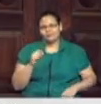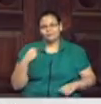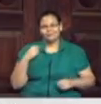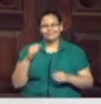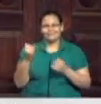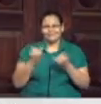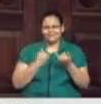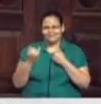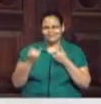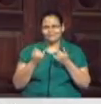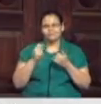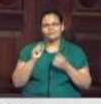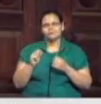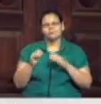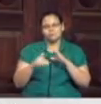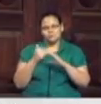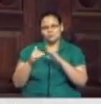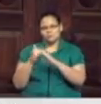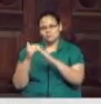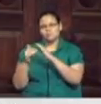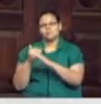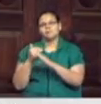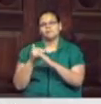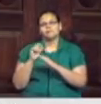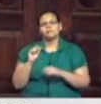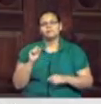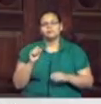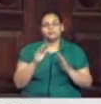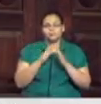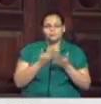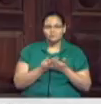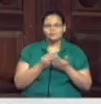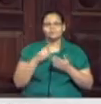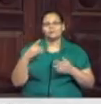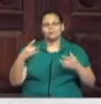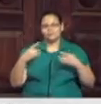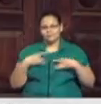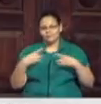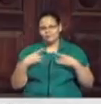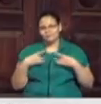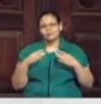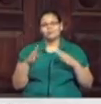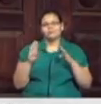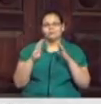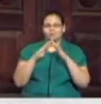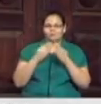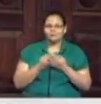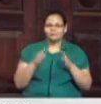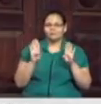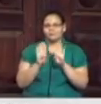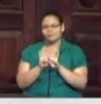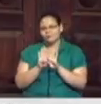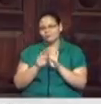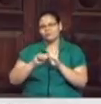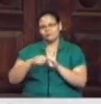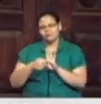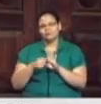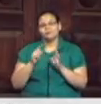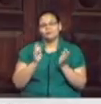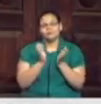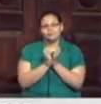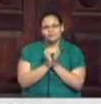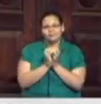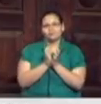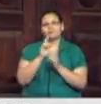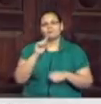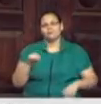sobre escolas que temem por seu fechamento, que temem pelo fechamento de turnos ou de redução de suas